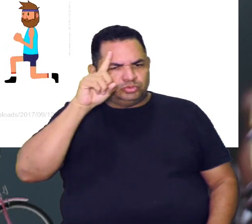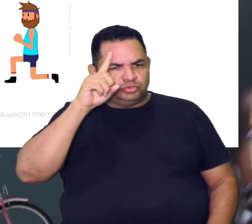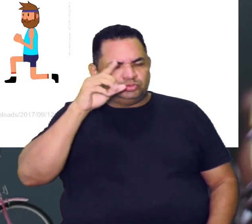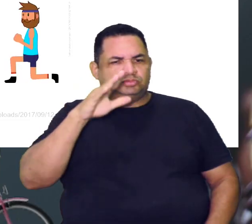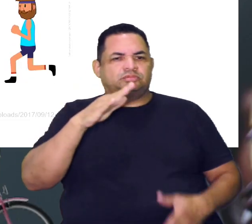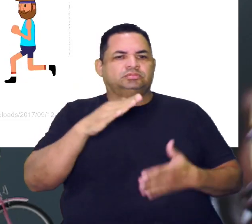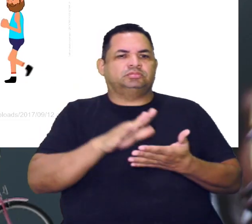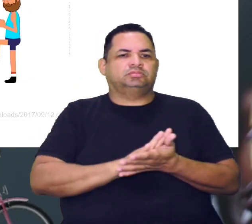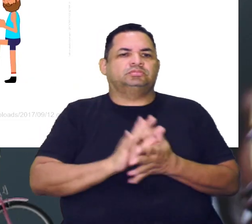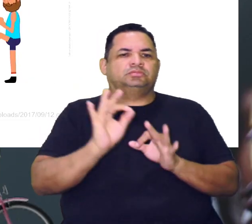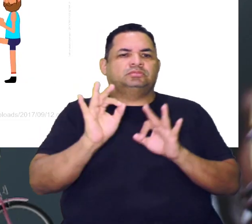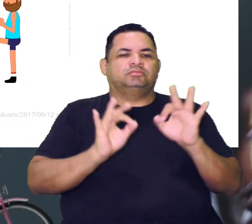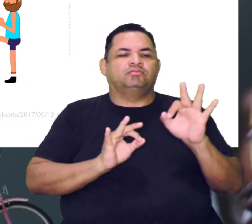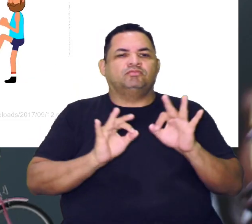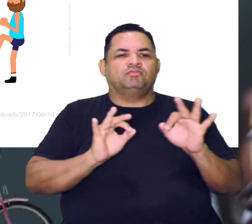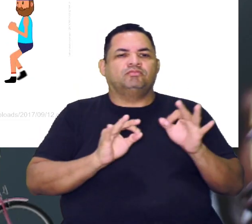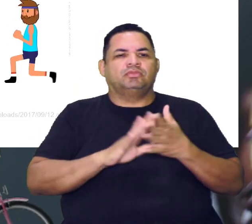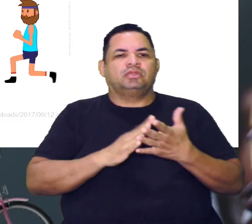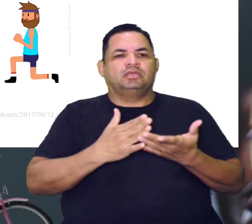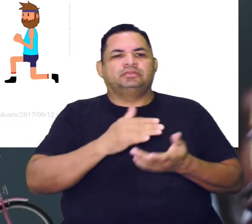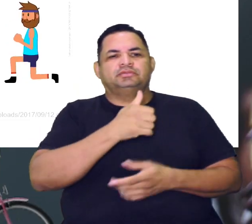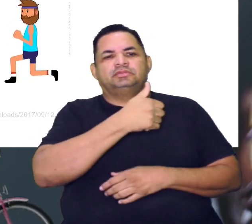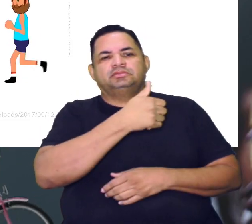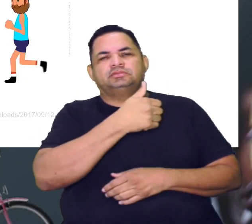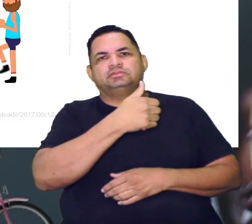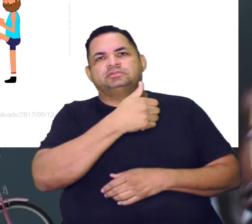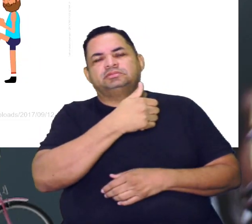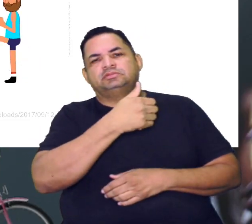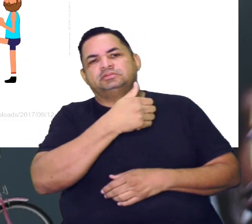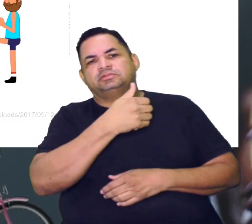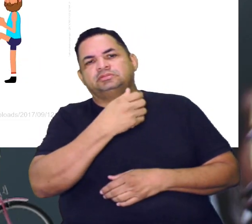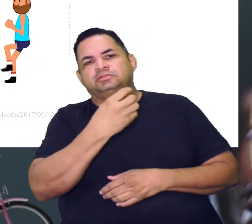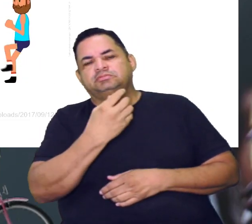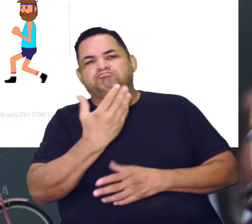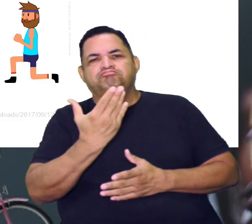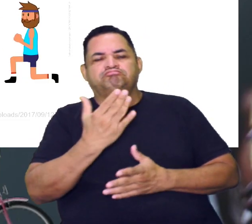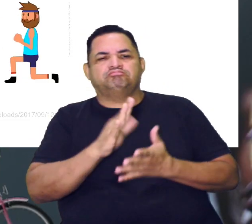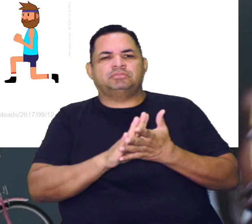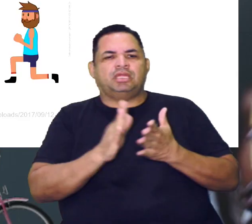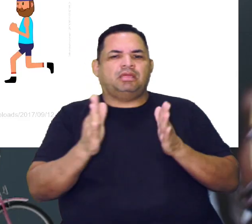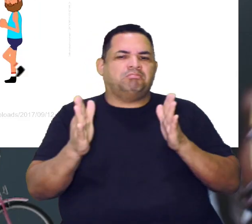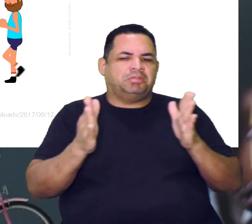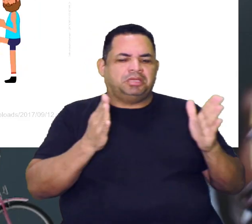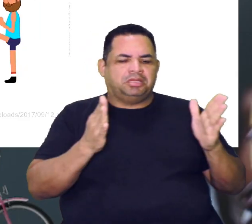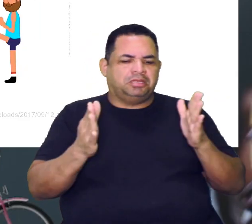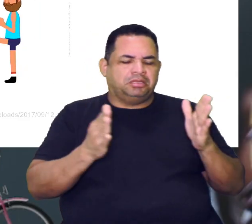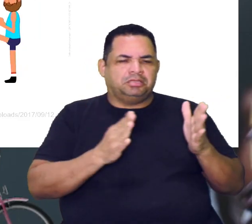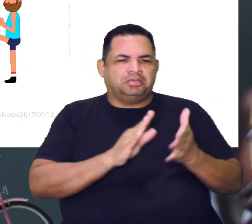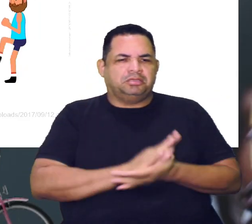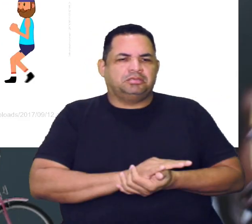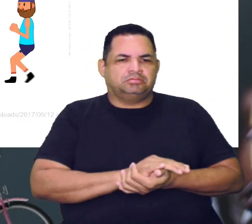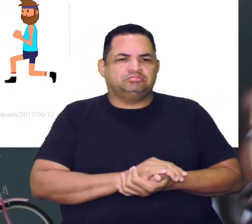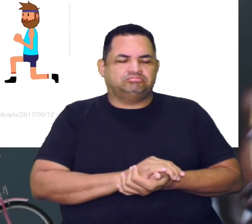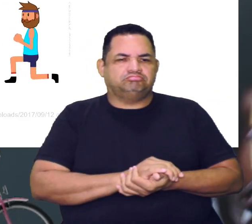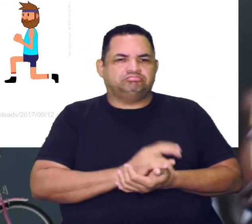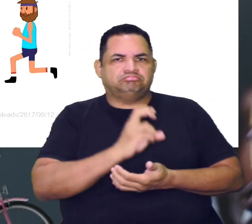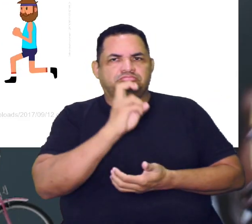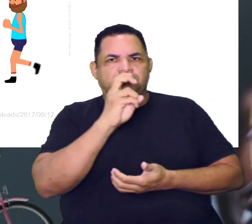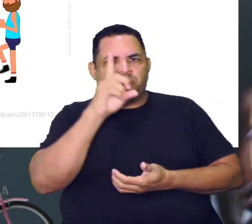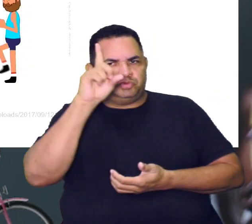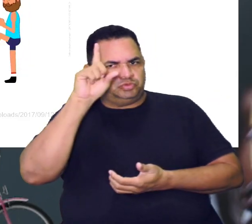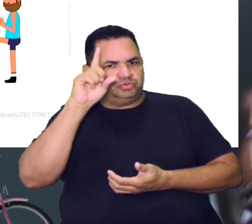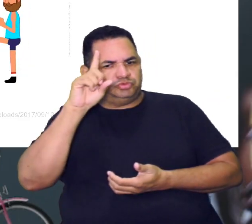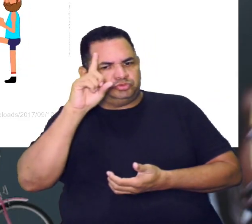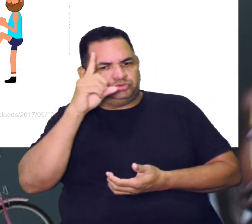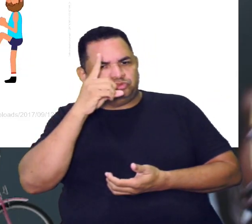uma redistribuição de pelo menos 3 vezes por semana e ter esse mínimo de 150, eu já posso entrar aí nesse